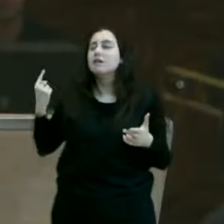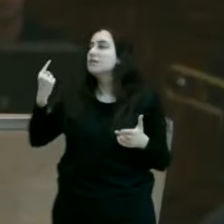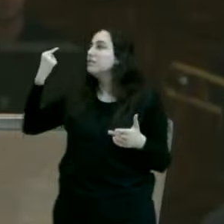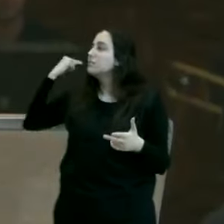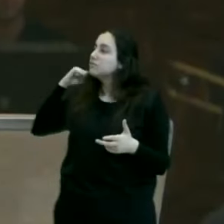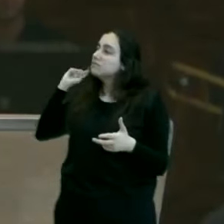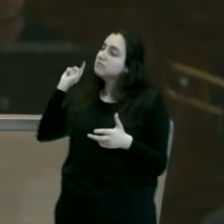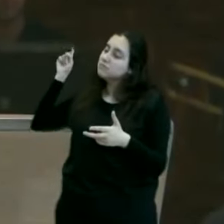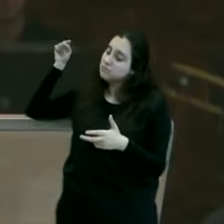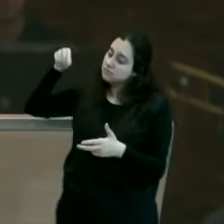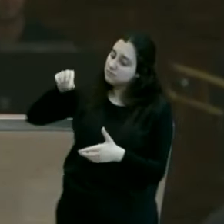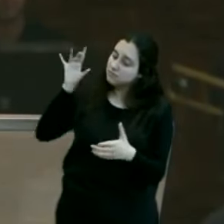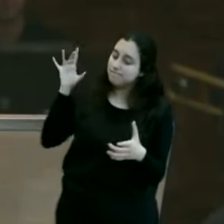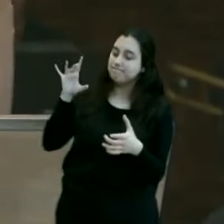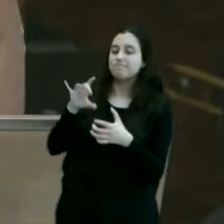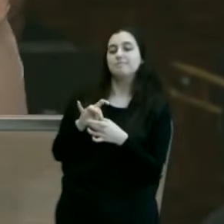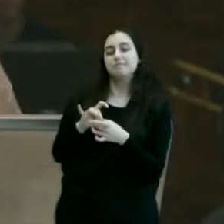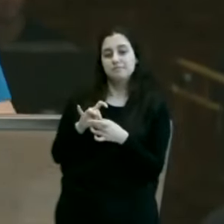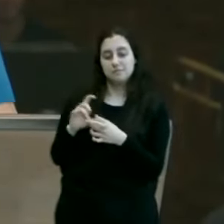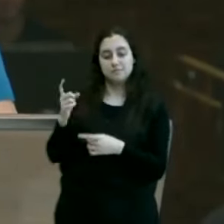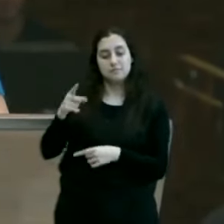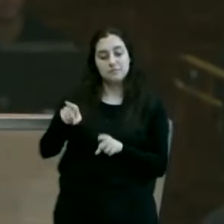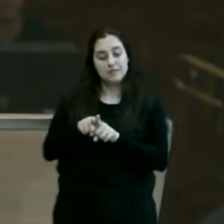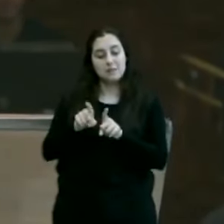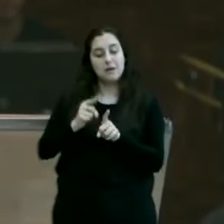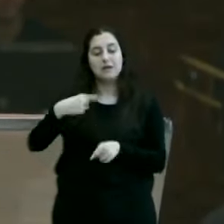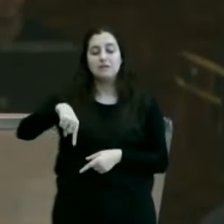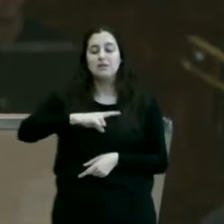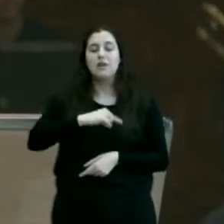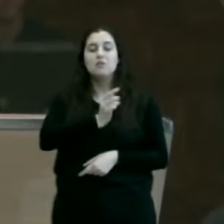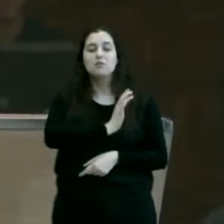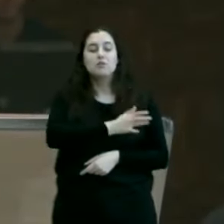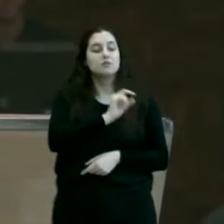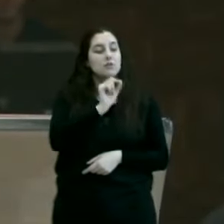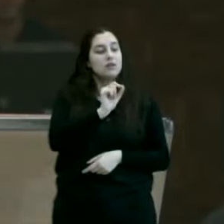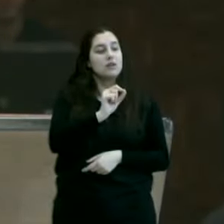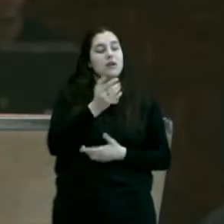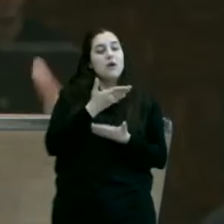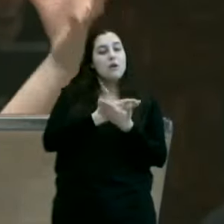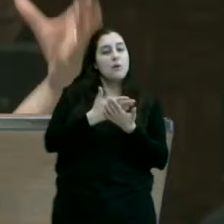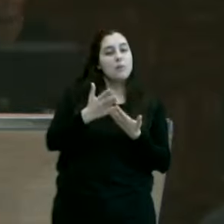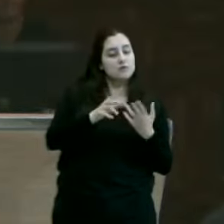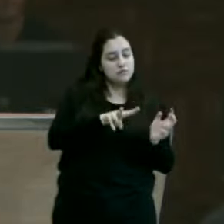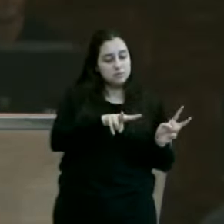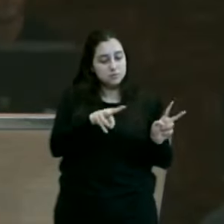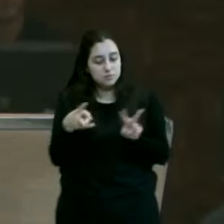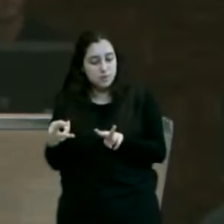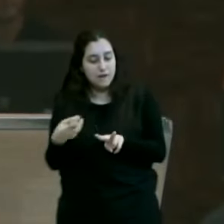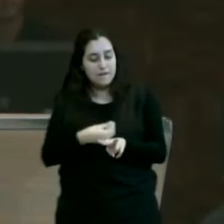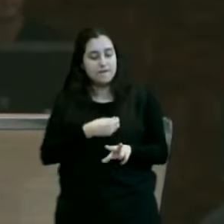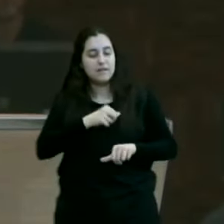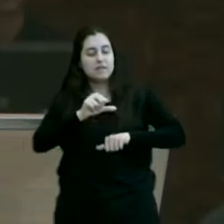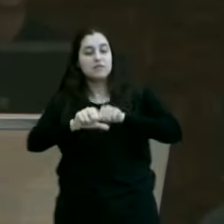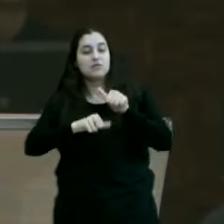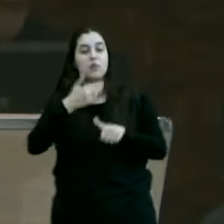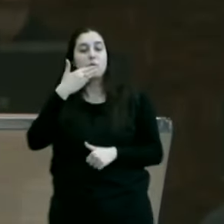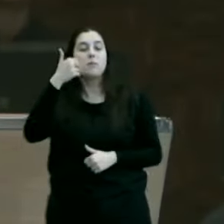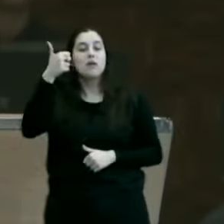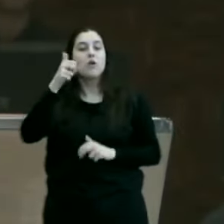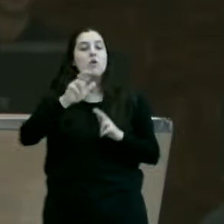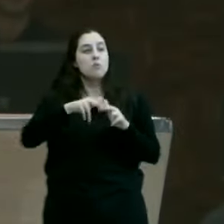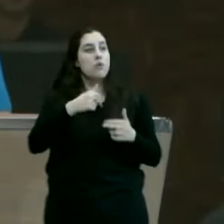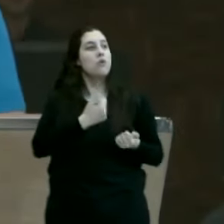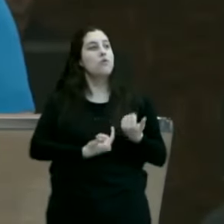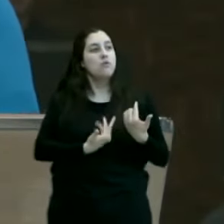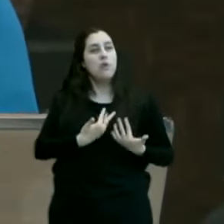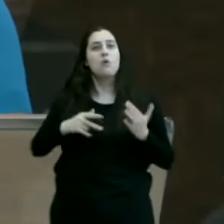nós possamos nos colocar com esse coração que começa a configurar-se com o fogo de Deus, com o temor